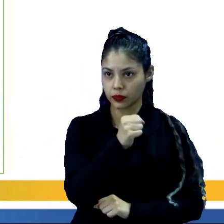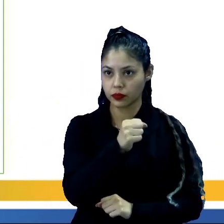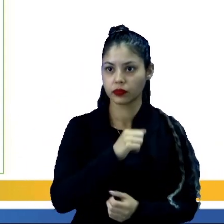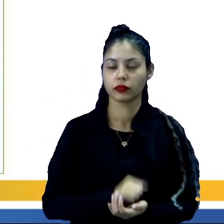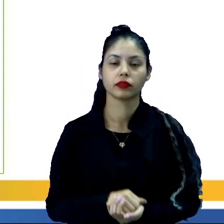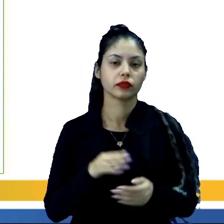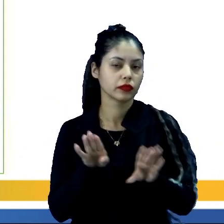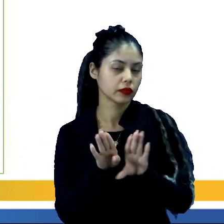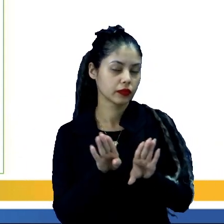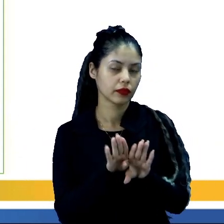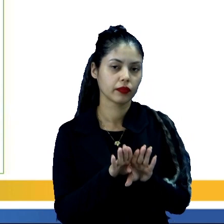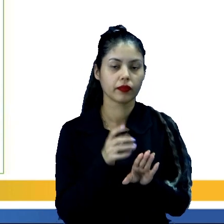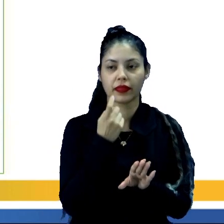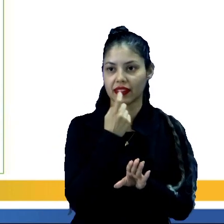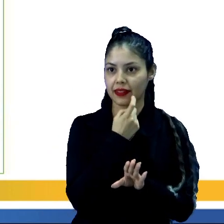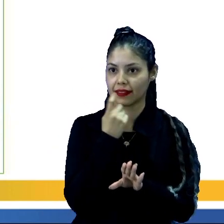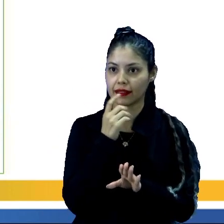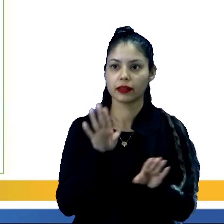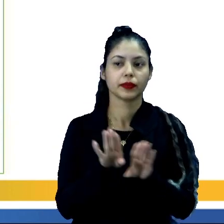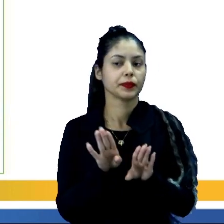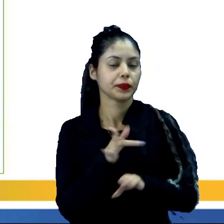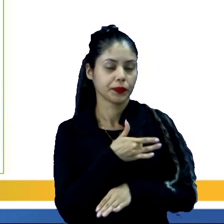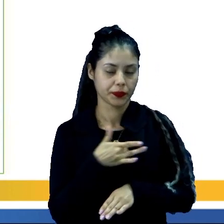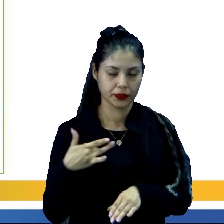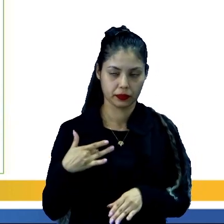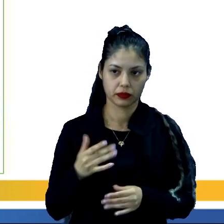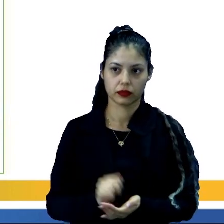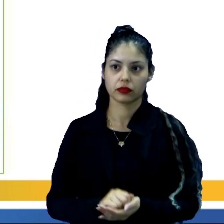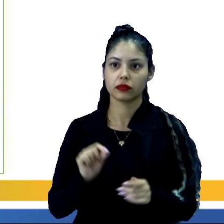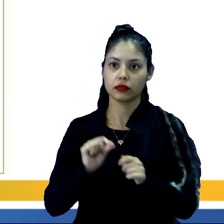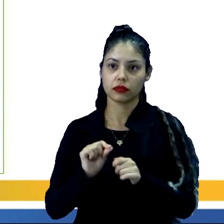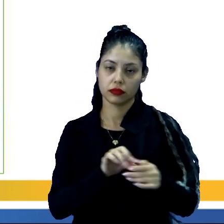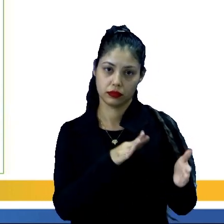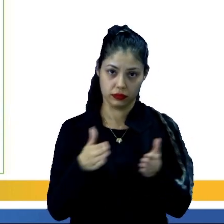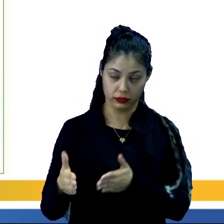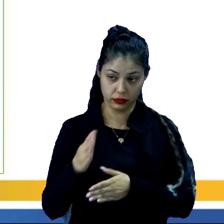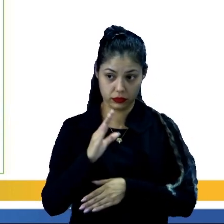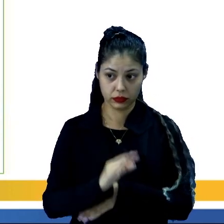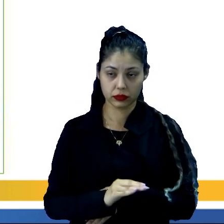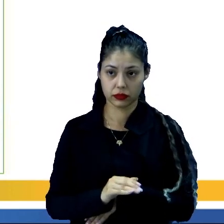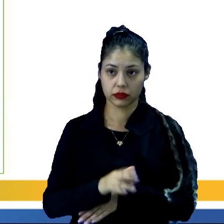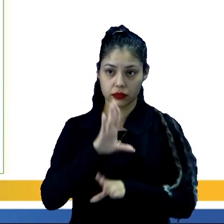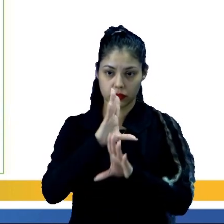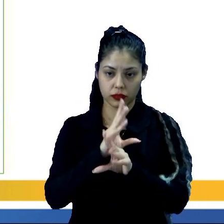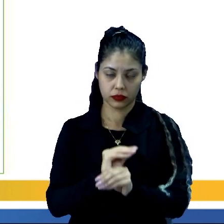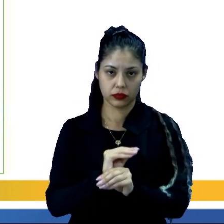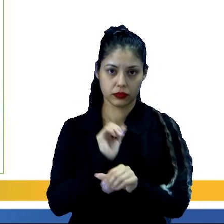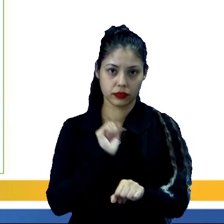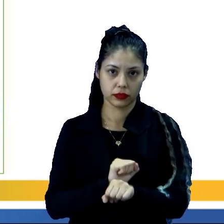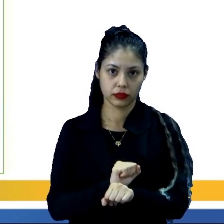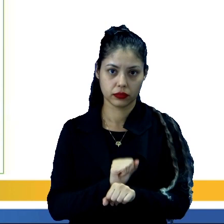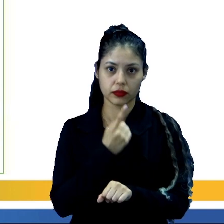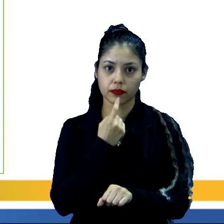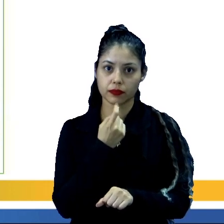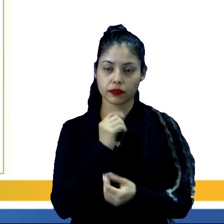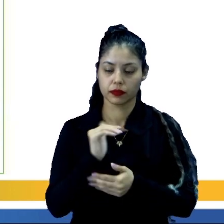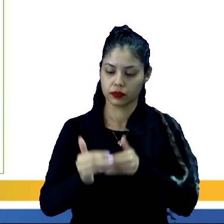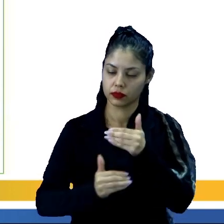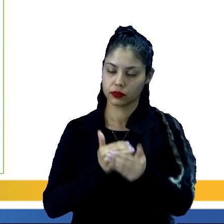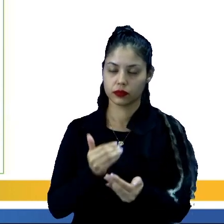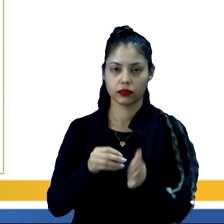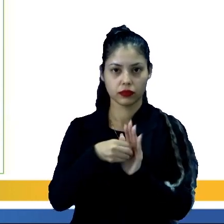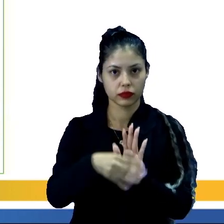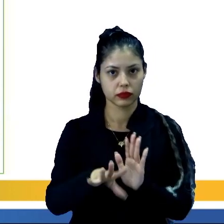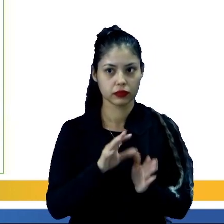fortes e os nossos dentes também sejam saudáveis. Ele faz parte ali da coagulação sanguínea, participa ali dos processos